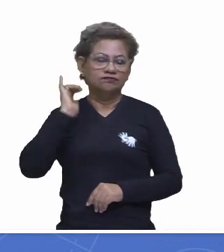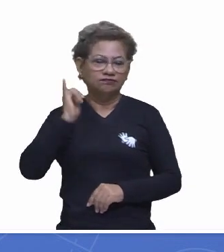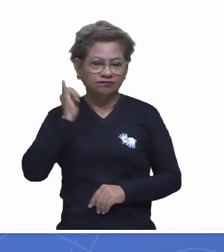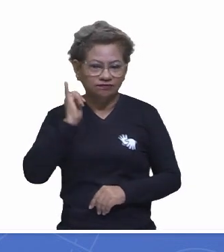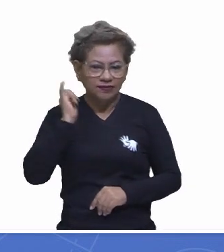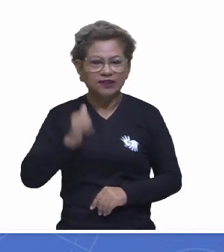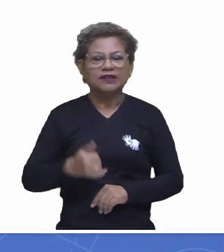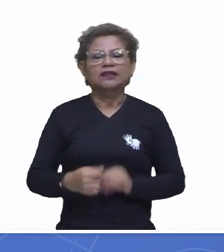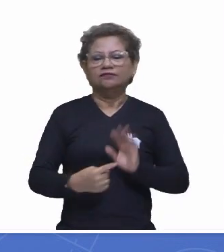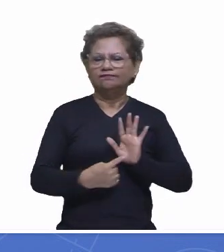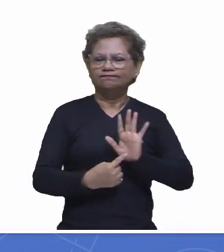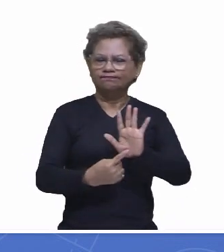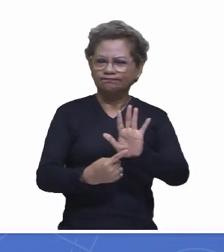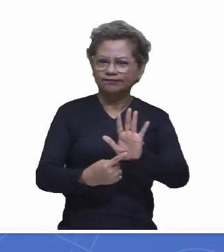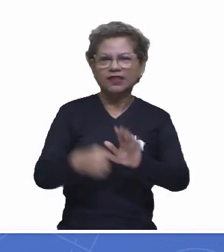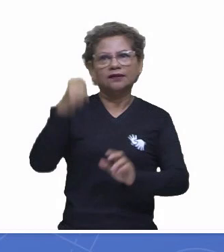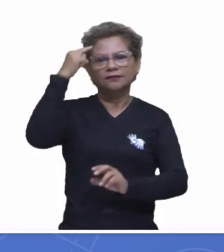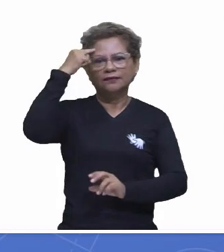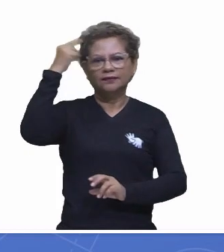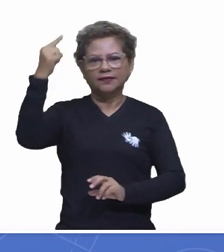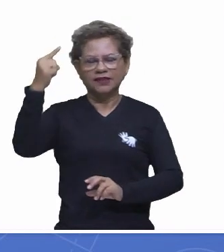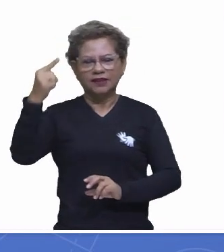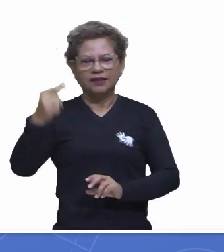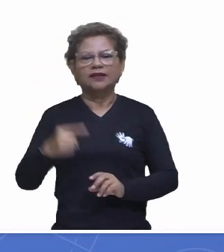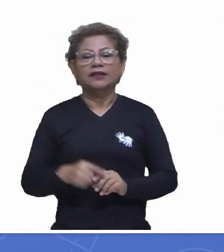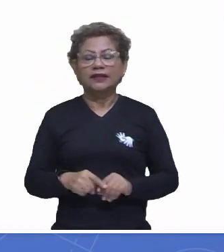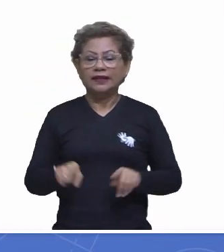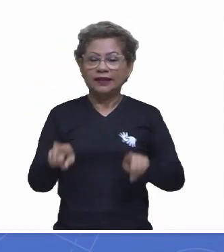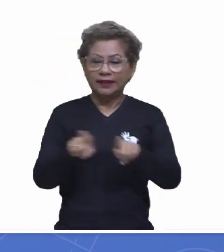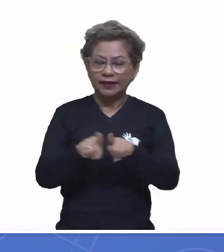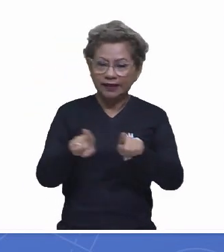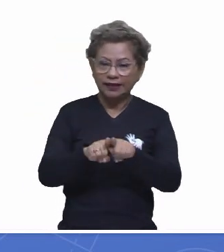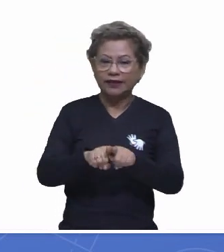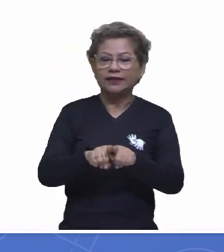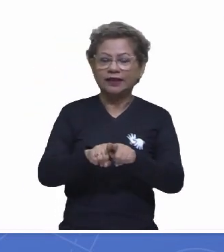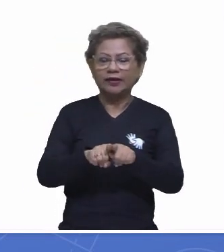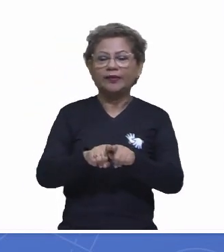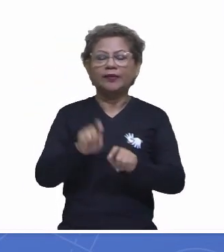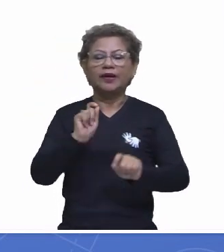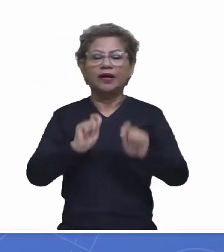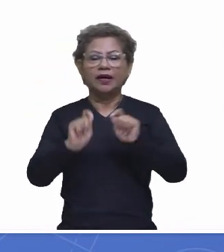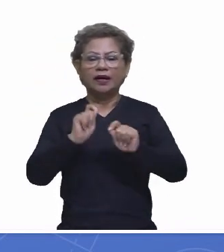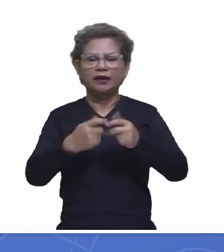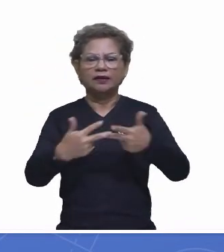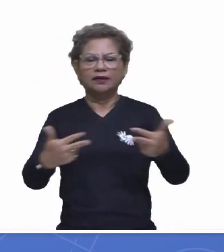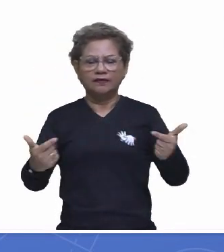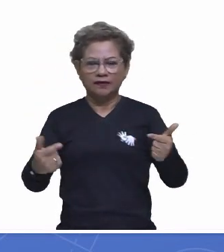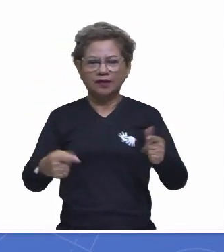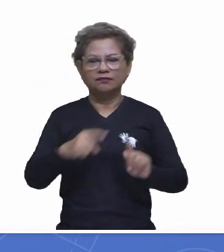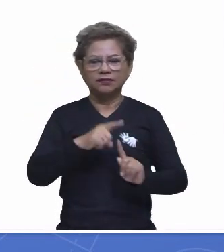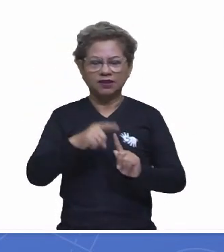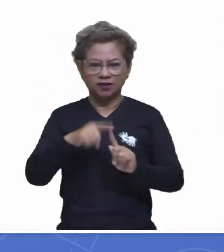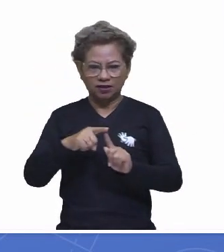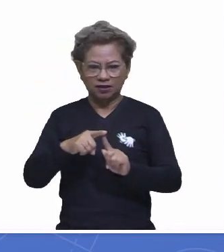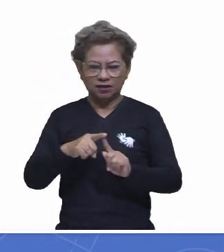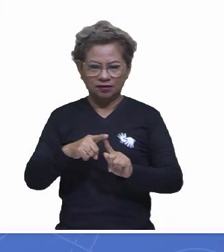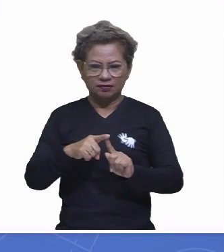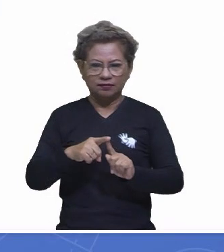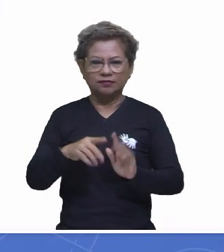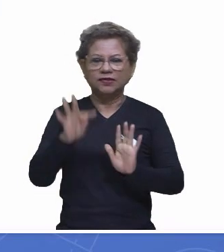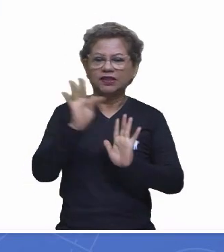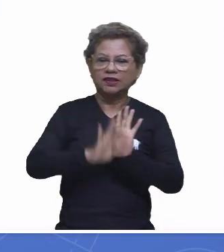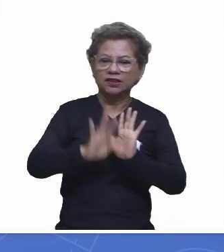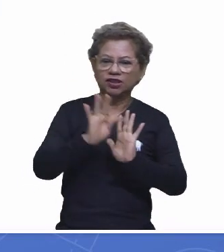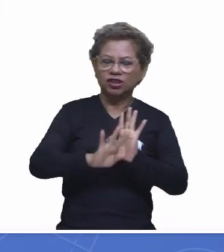expositivos, injuntivos, certo? E os dissertativos. Então, o que ele quer saber é quais características, quais tipos